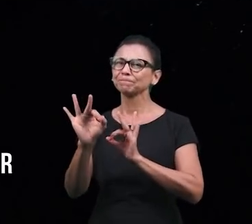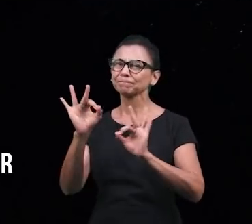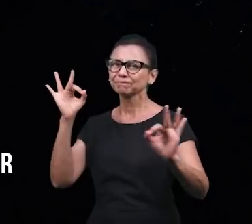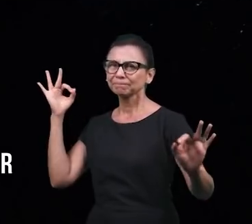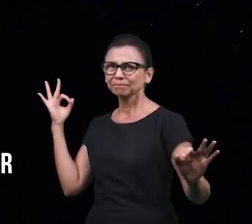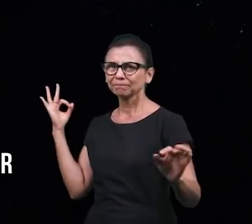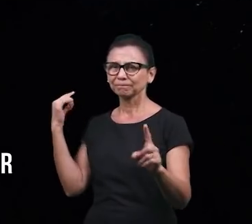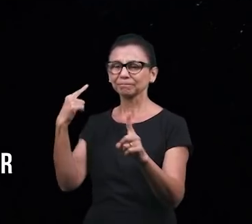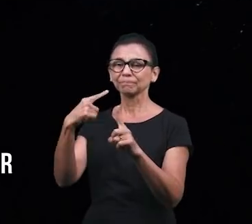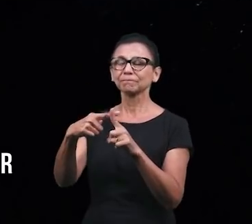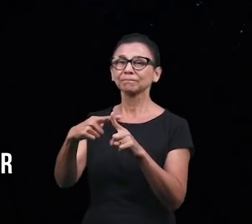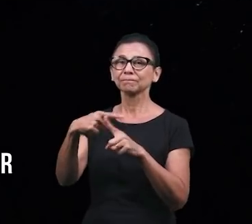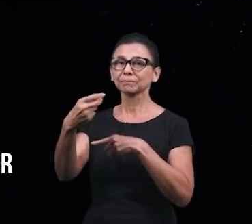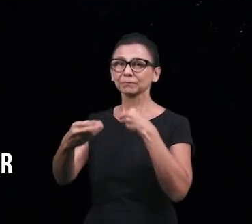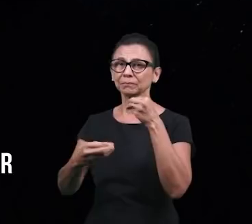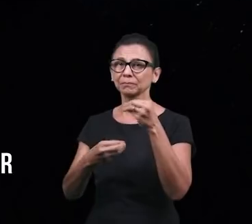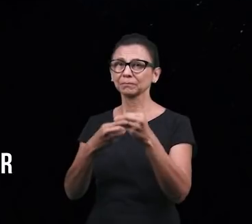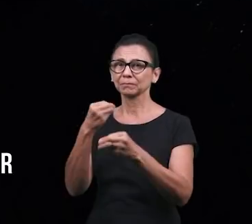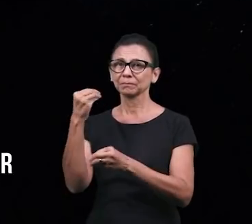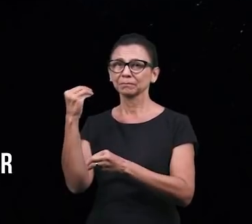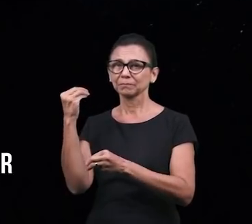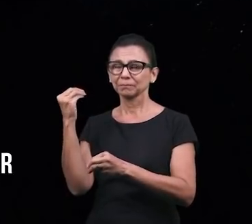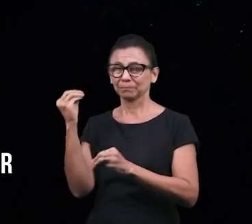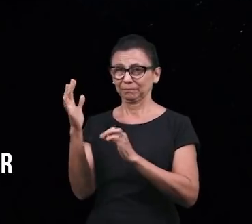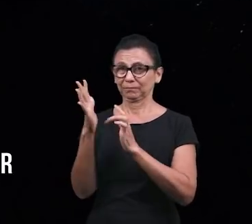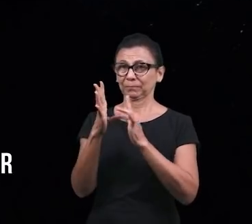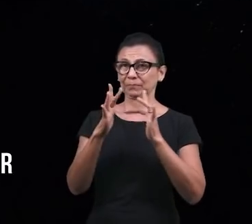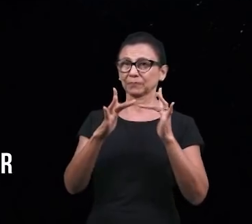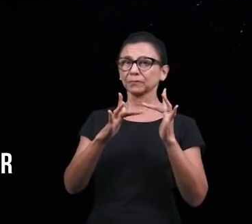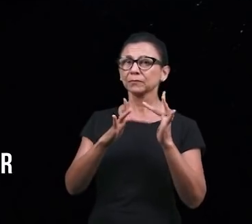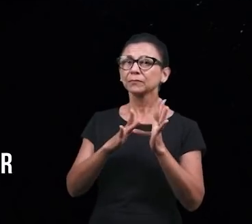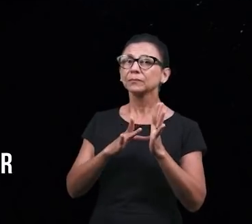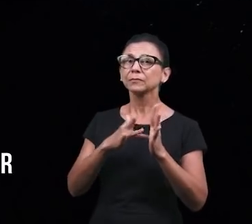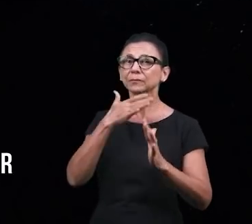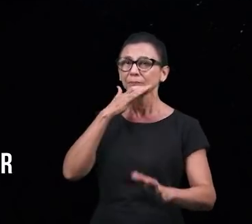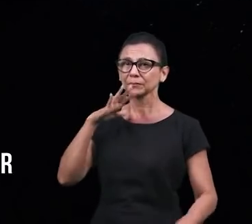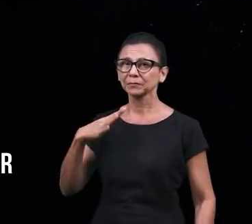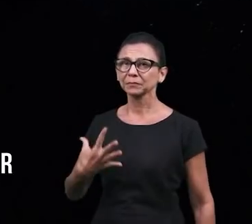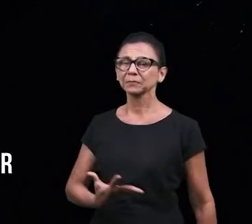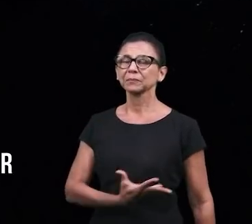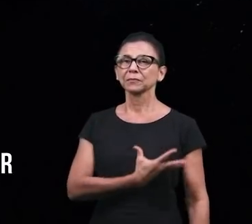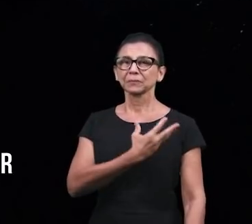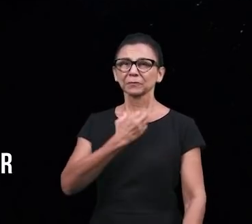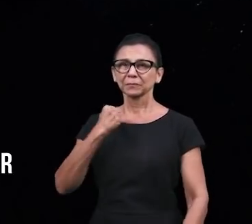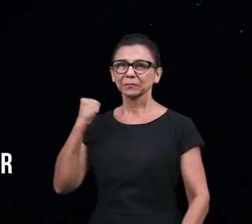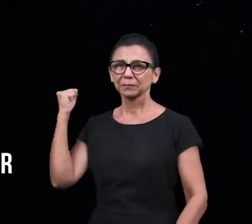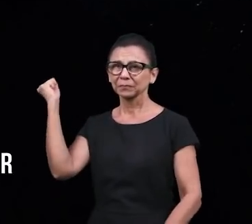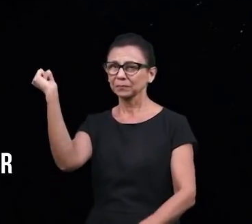A cruz do Salvador.